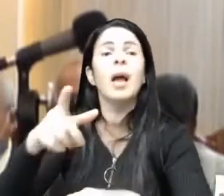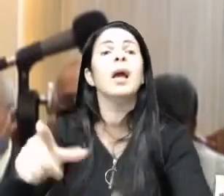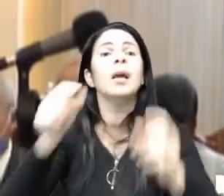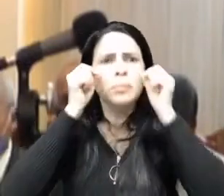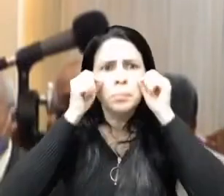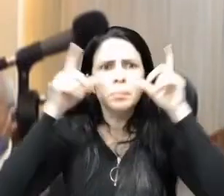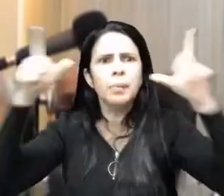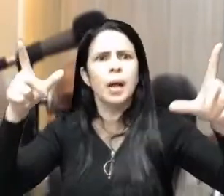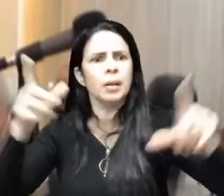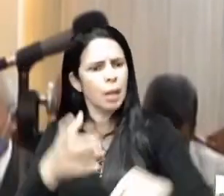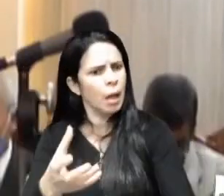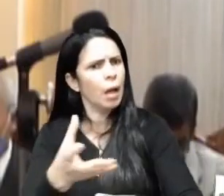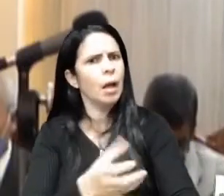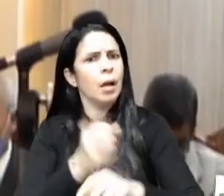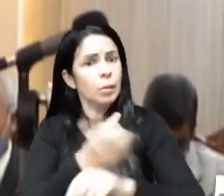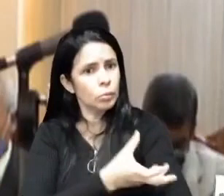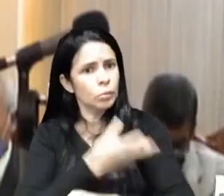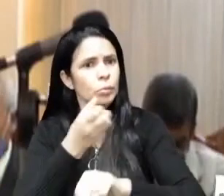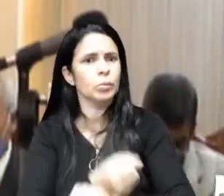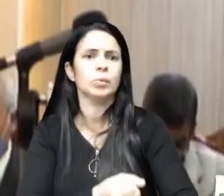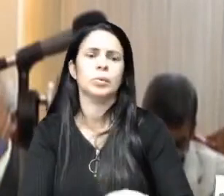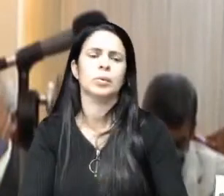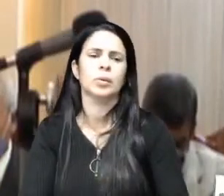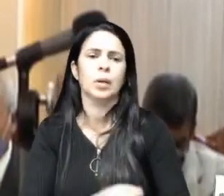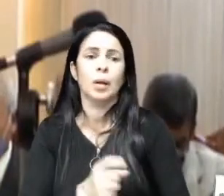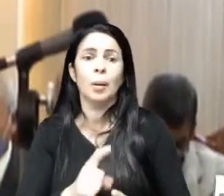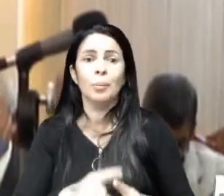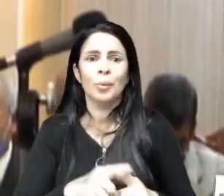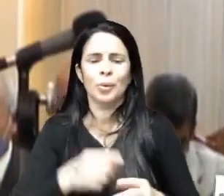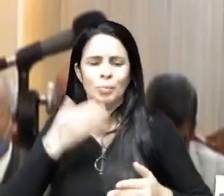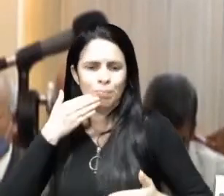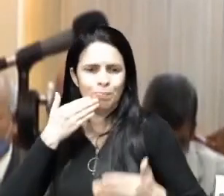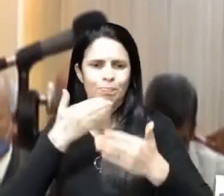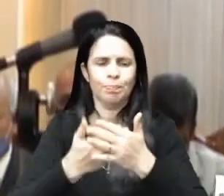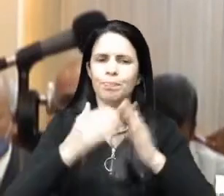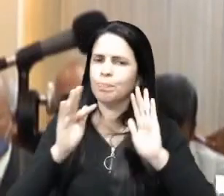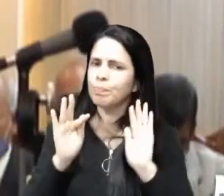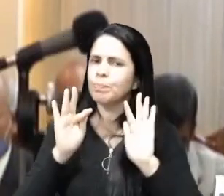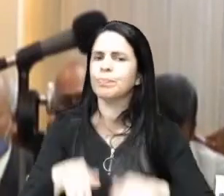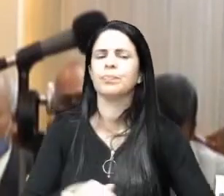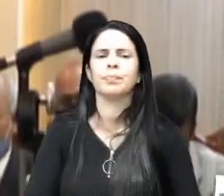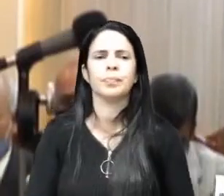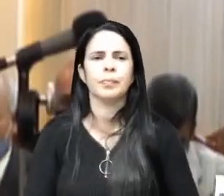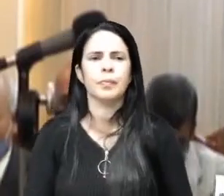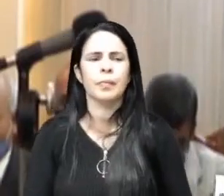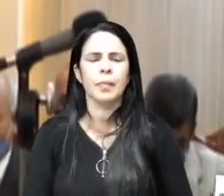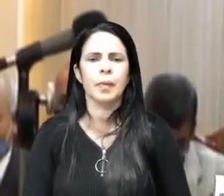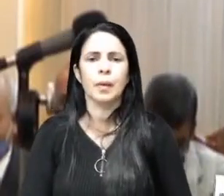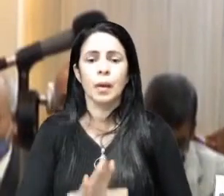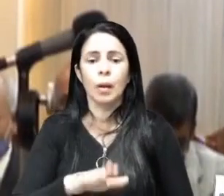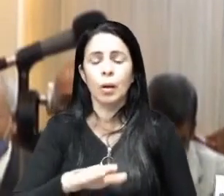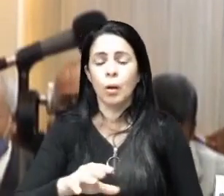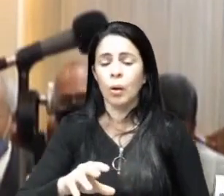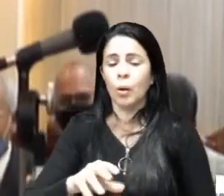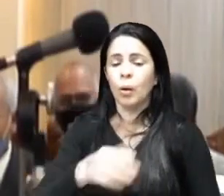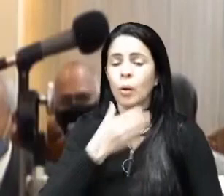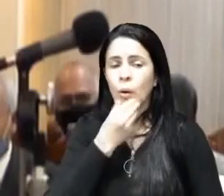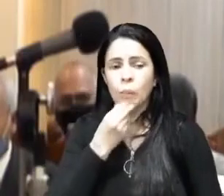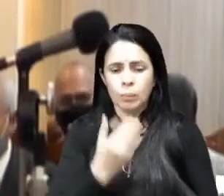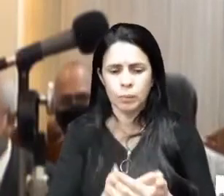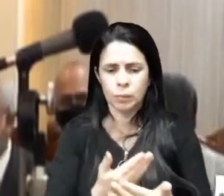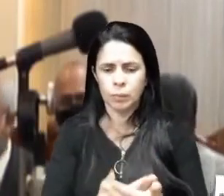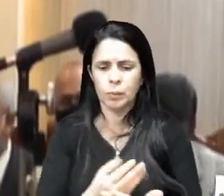igreja, que já chegou o fim. Glória a Deus. Henry Miller, um grande estudioso do Novo